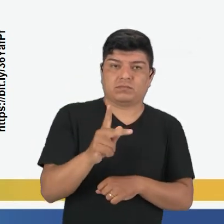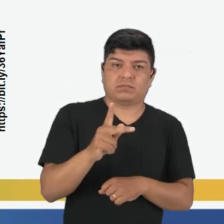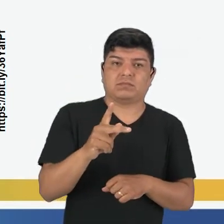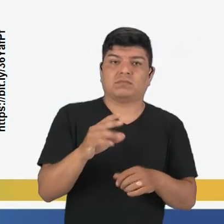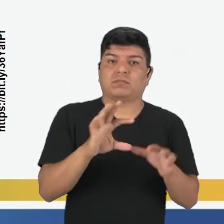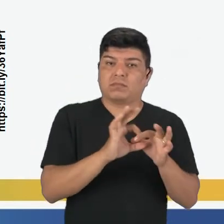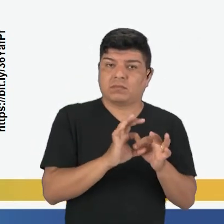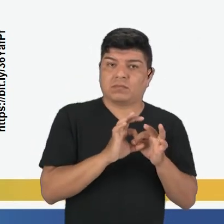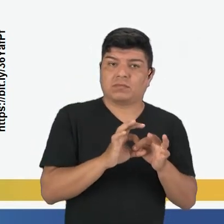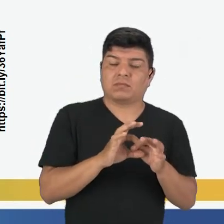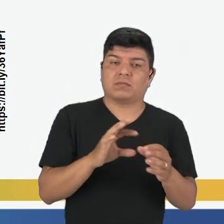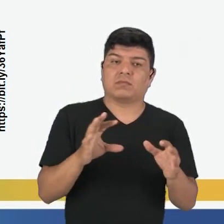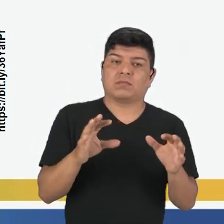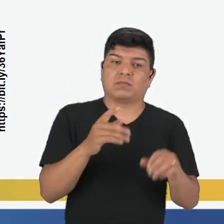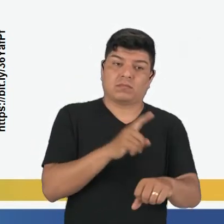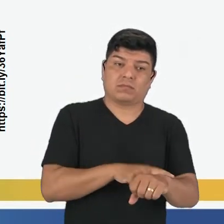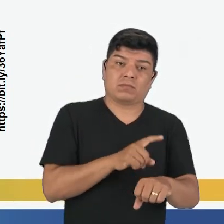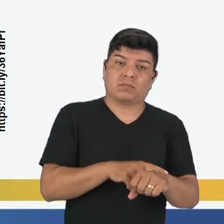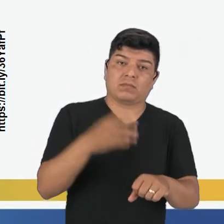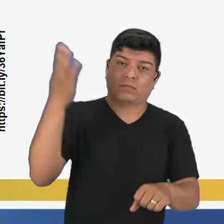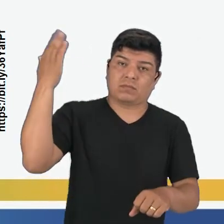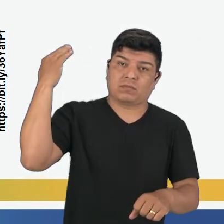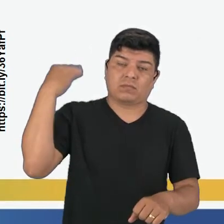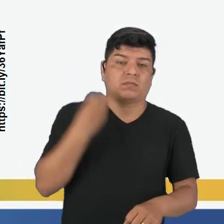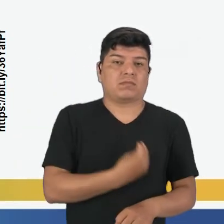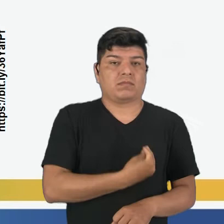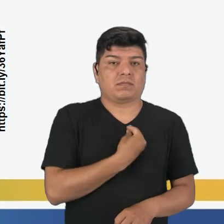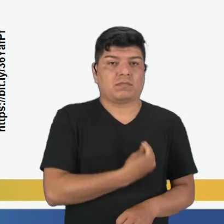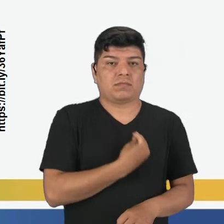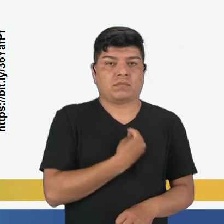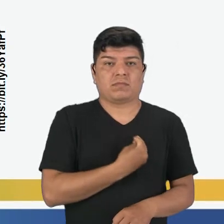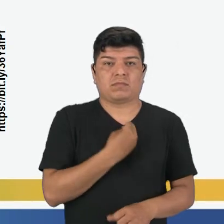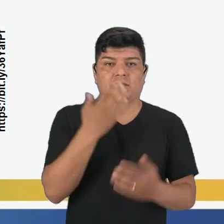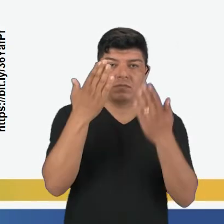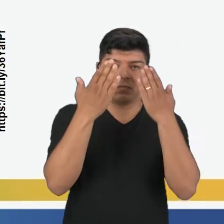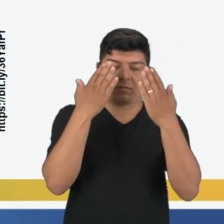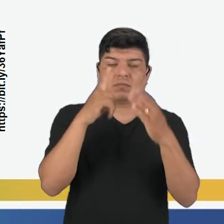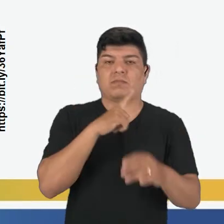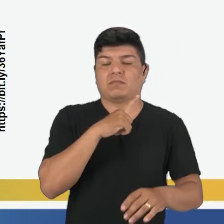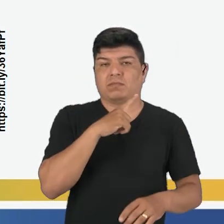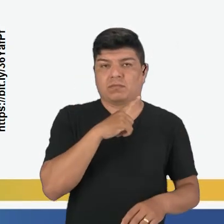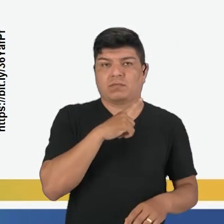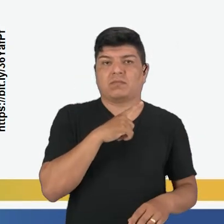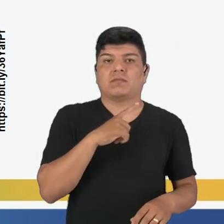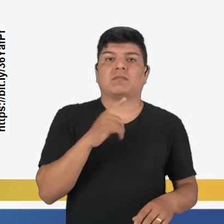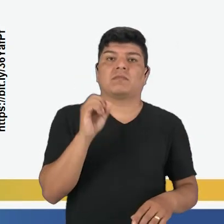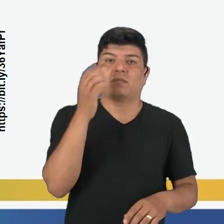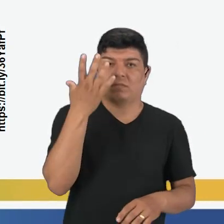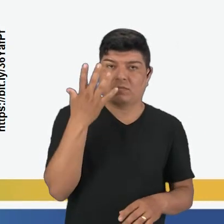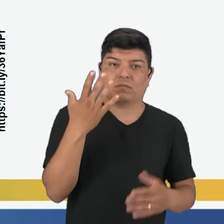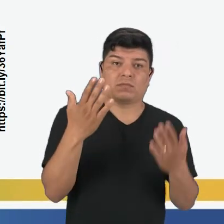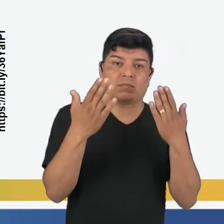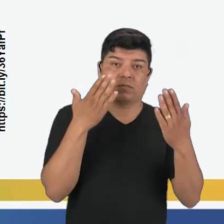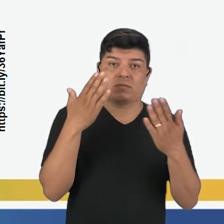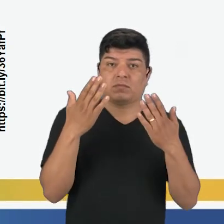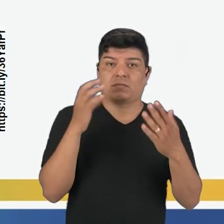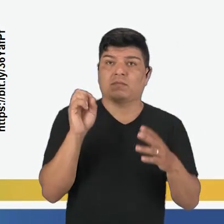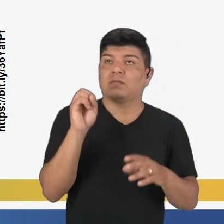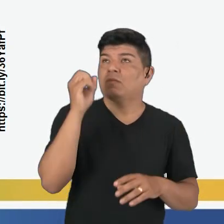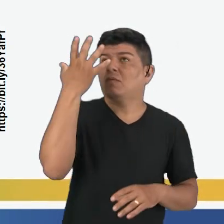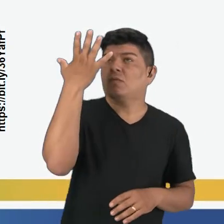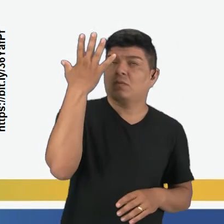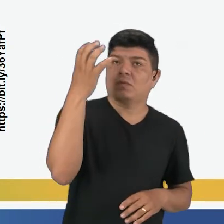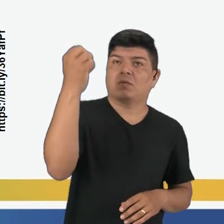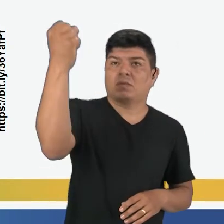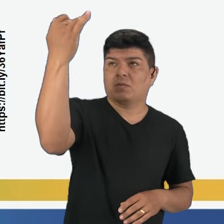no tempo, relaciona passado e presente, tem um efeito psicológico, está relacionado ao tipo de revelação